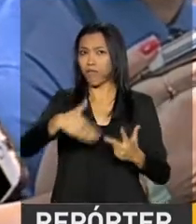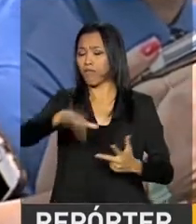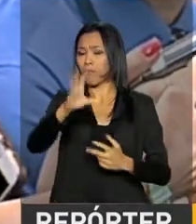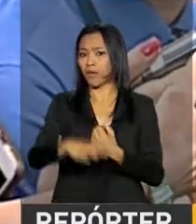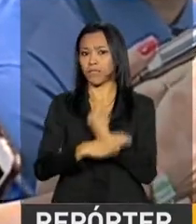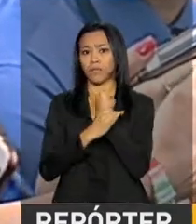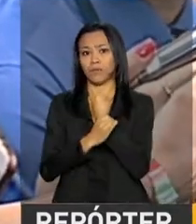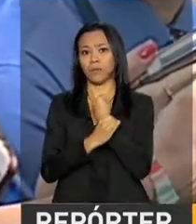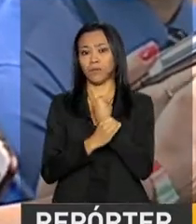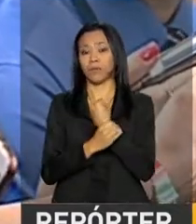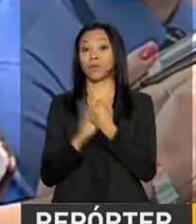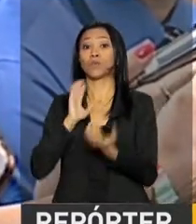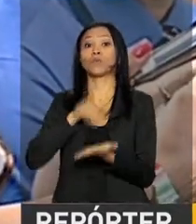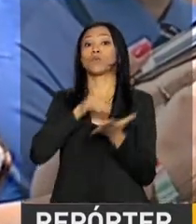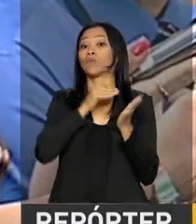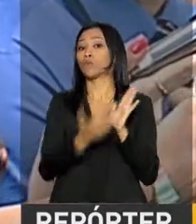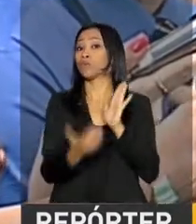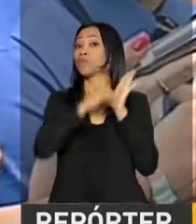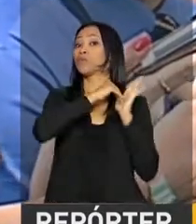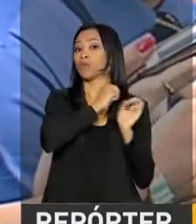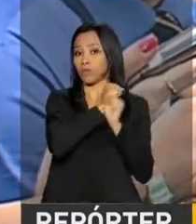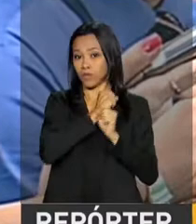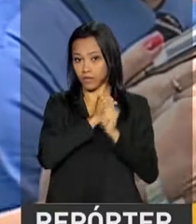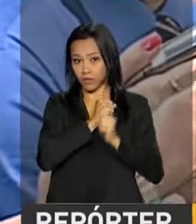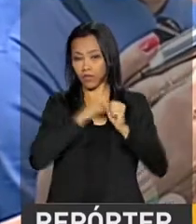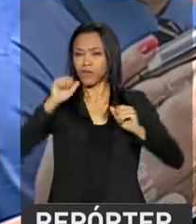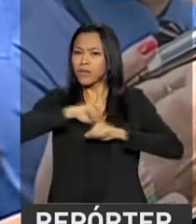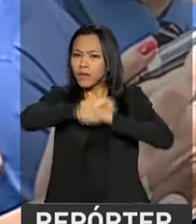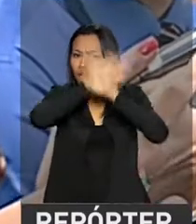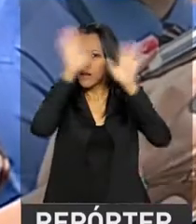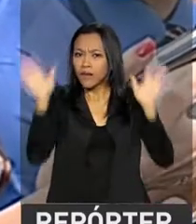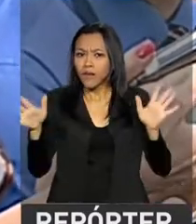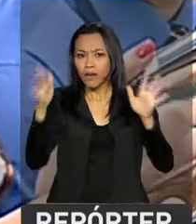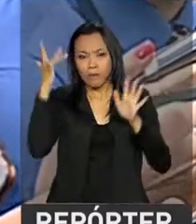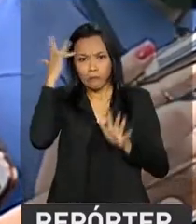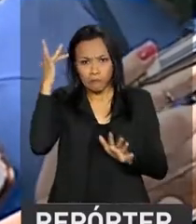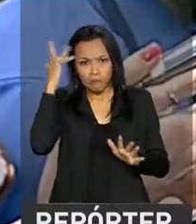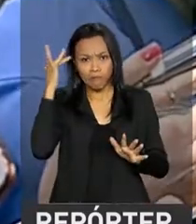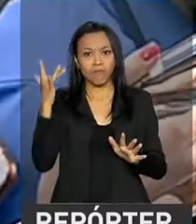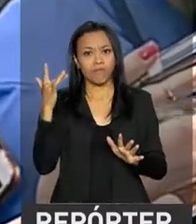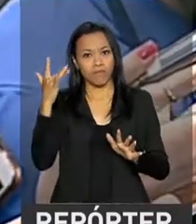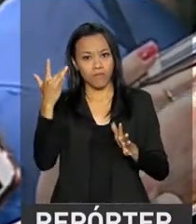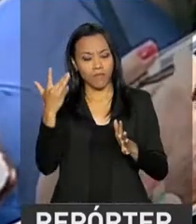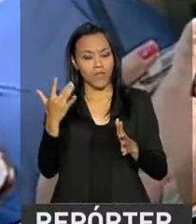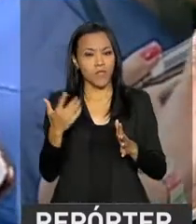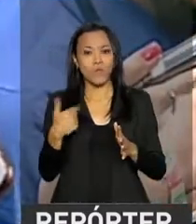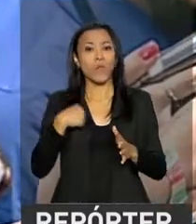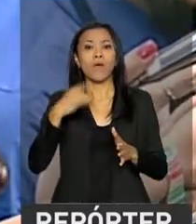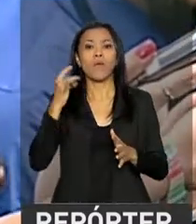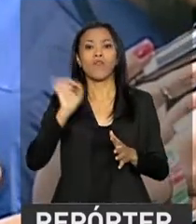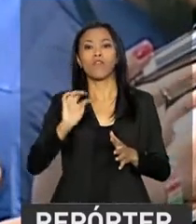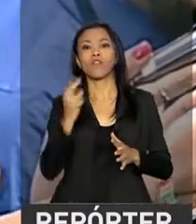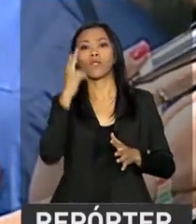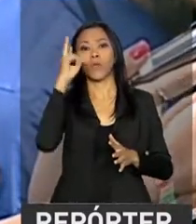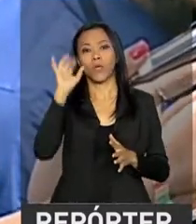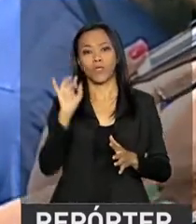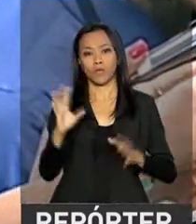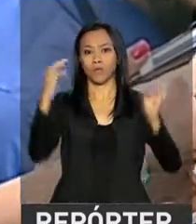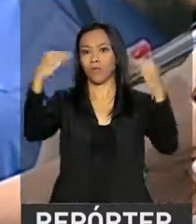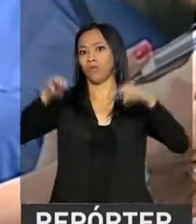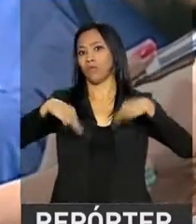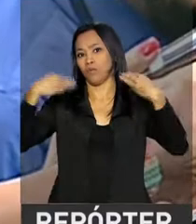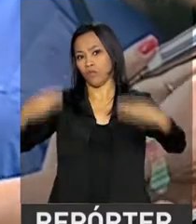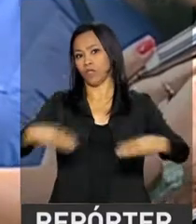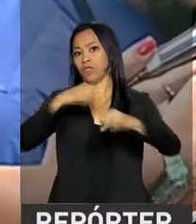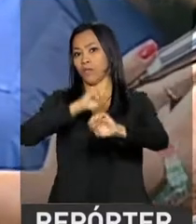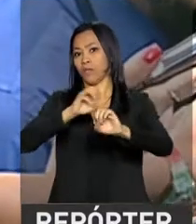últimos anos o mais transparente e de melhor qualidade do ponto de vista da aplicação não é uma vitória nossa individual é